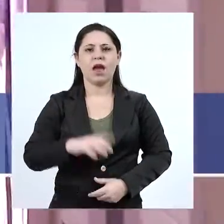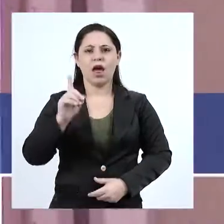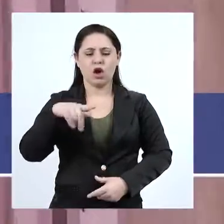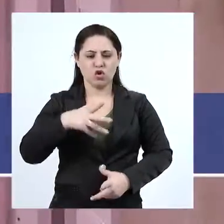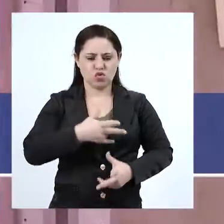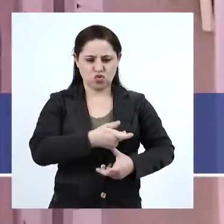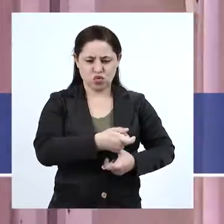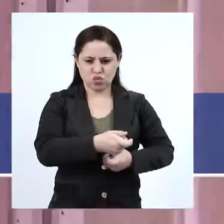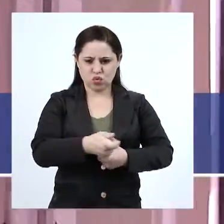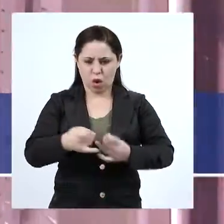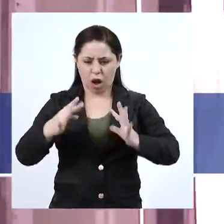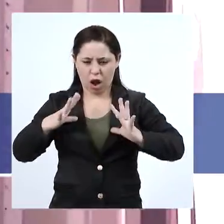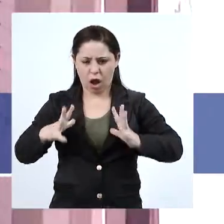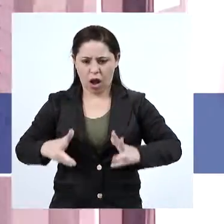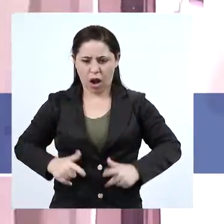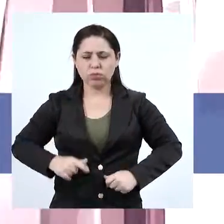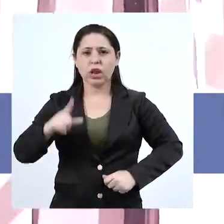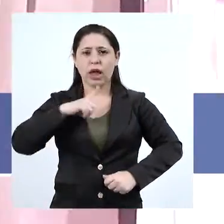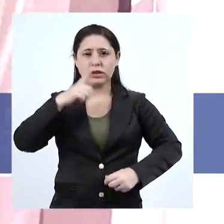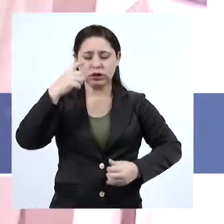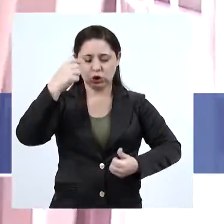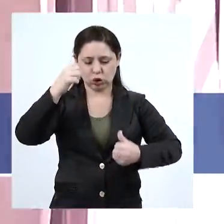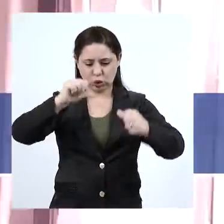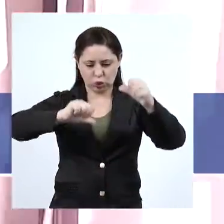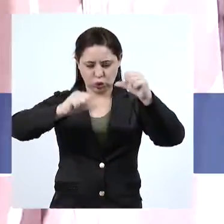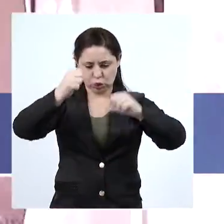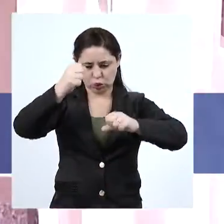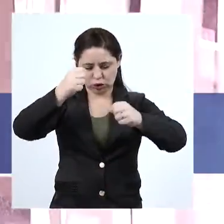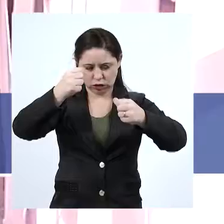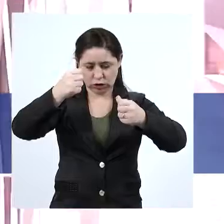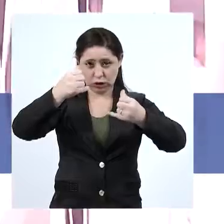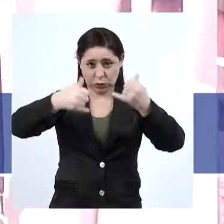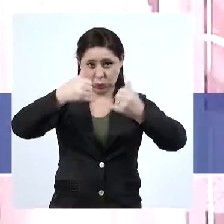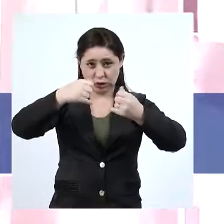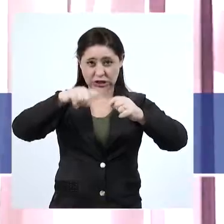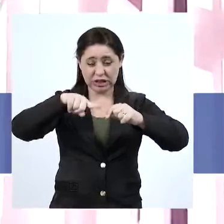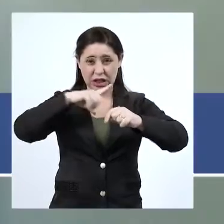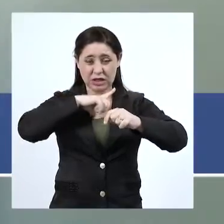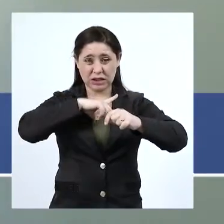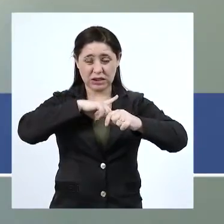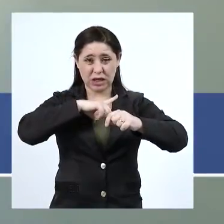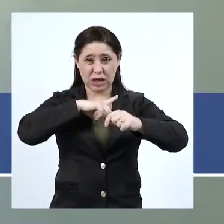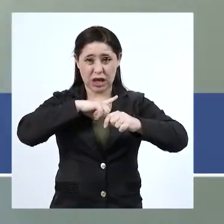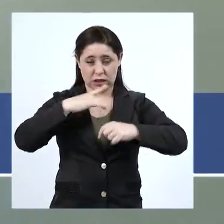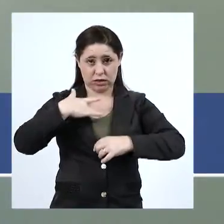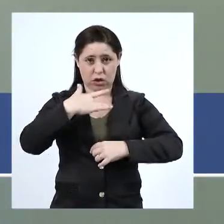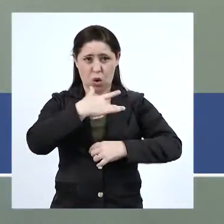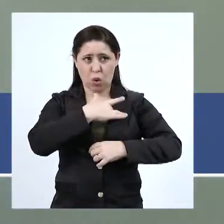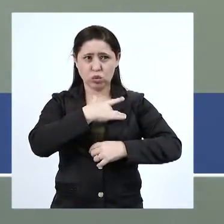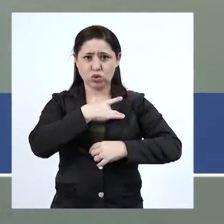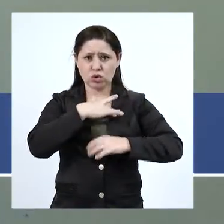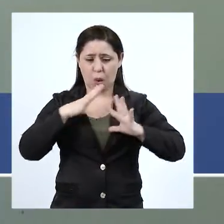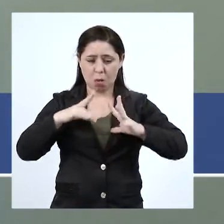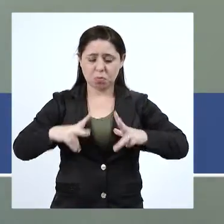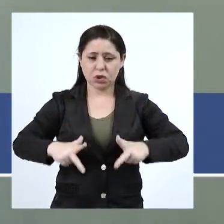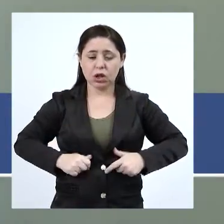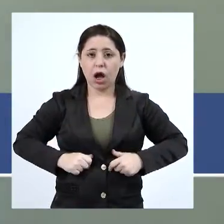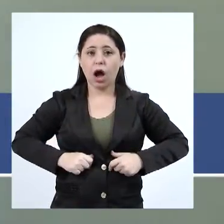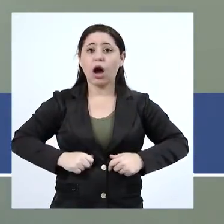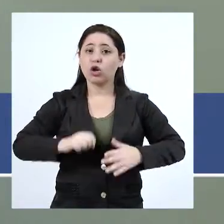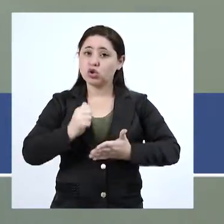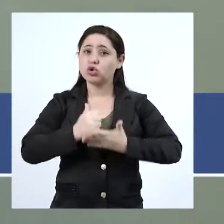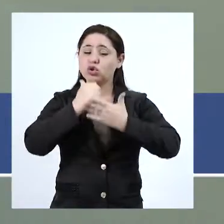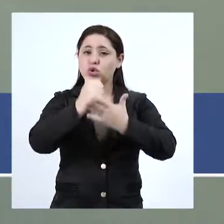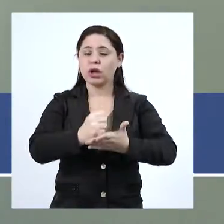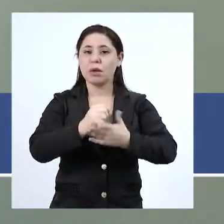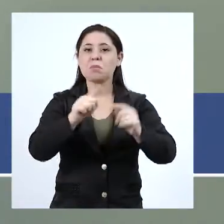Essa sanitização contém produtos químicos inofensivos à saúde humana, mas que em contato com o vírus quebram a